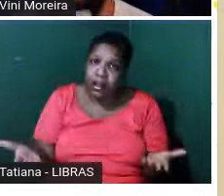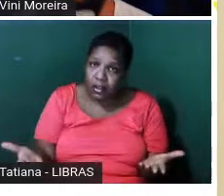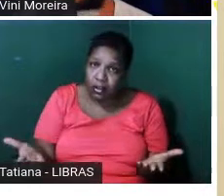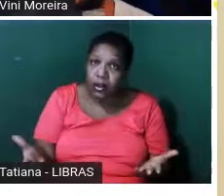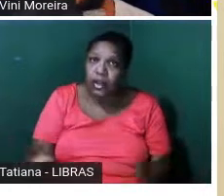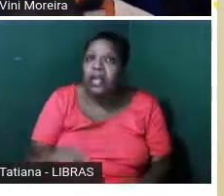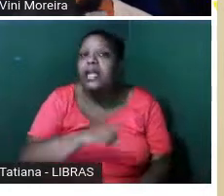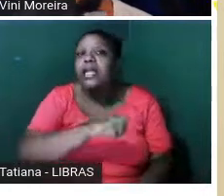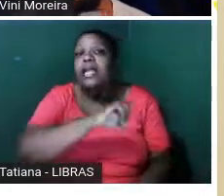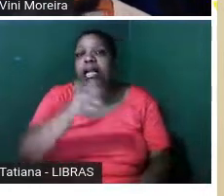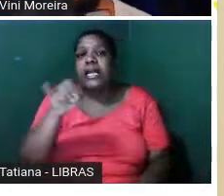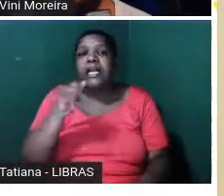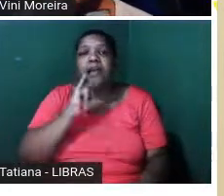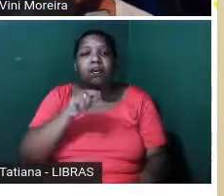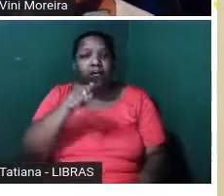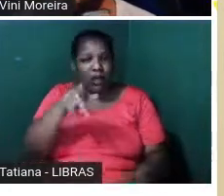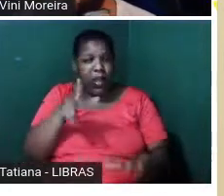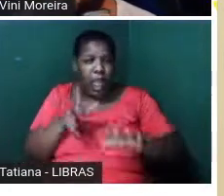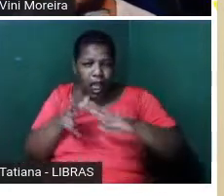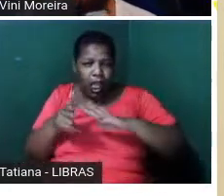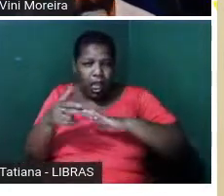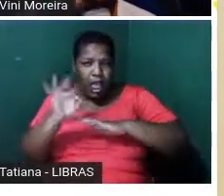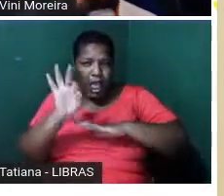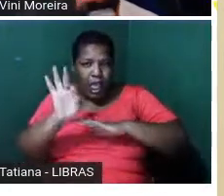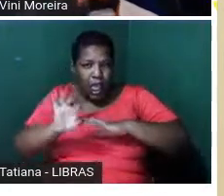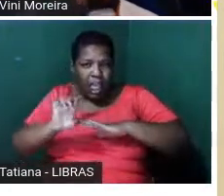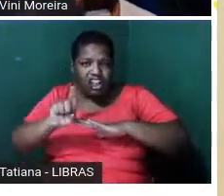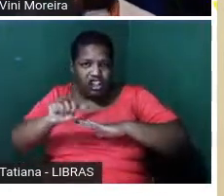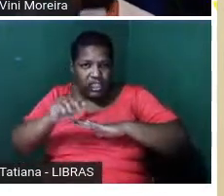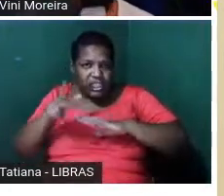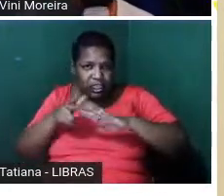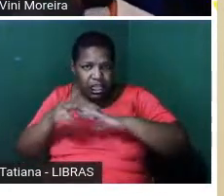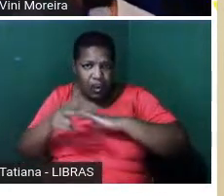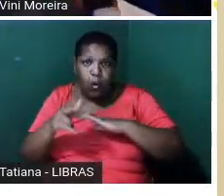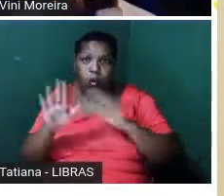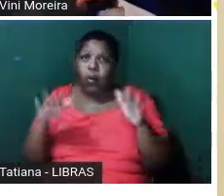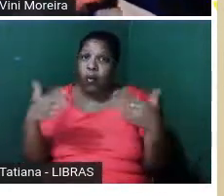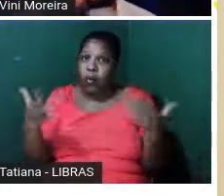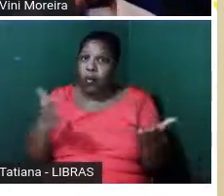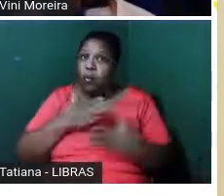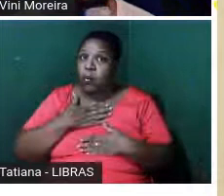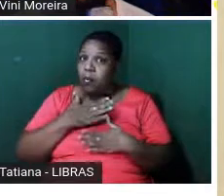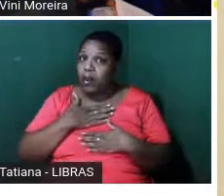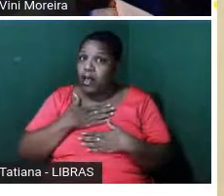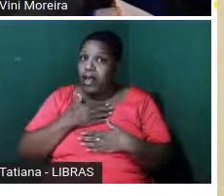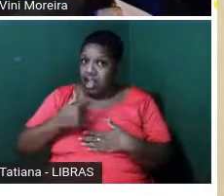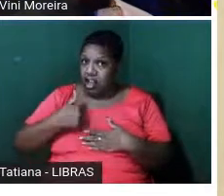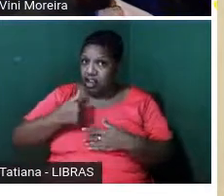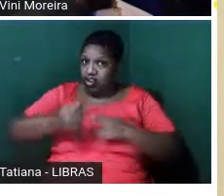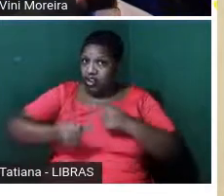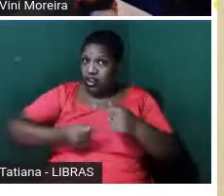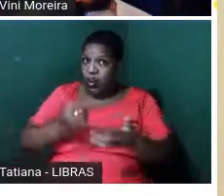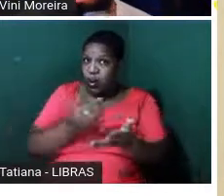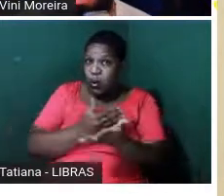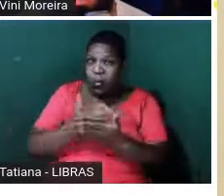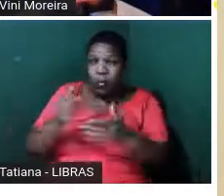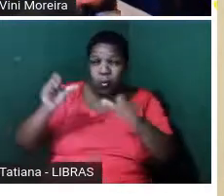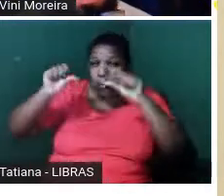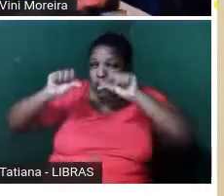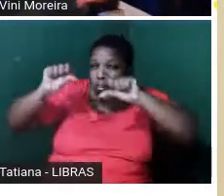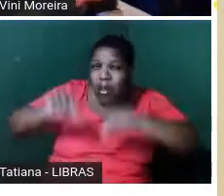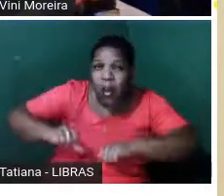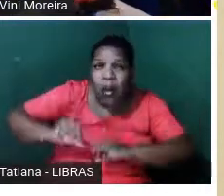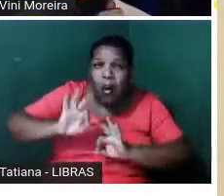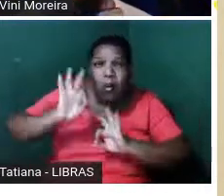da da edição pelo menos os resistores da minha geração começaram com os piores programas